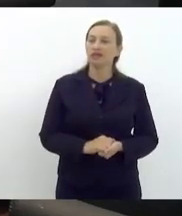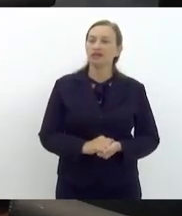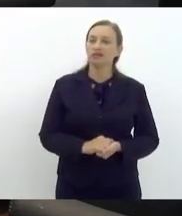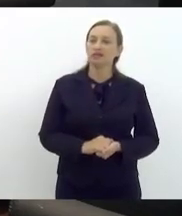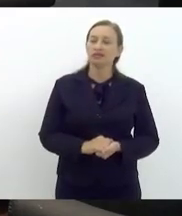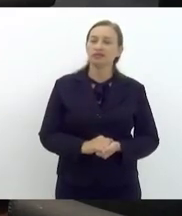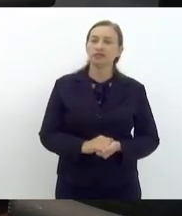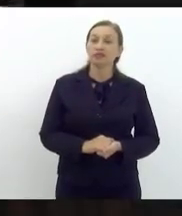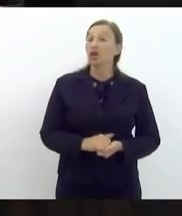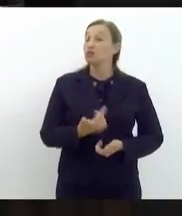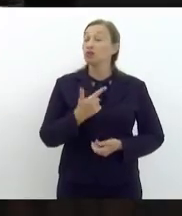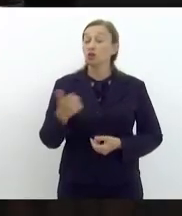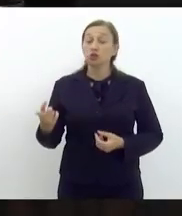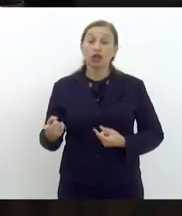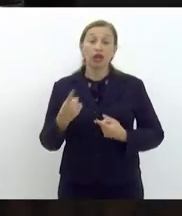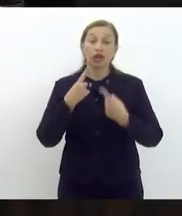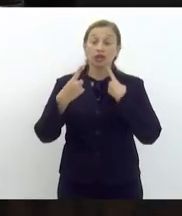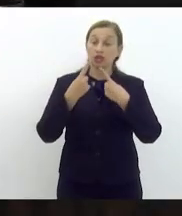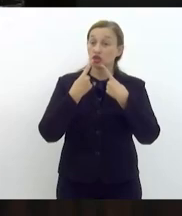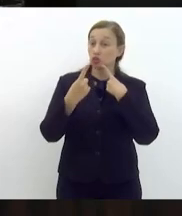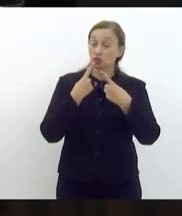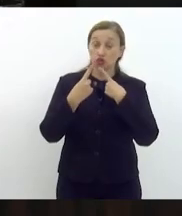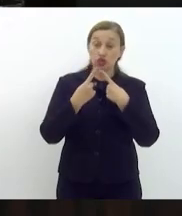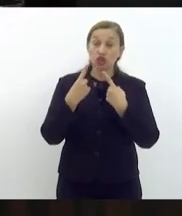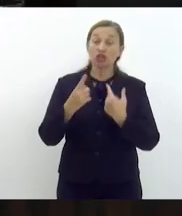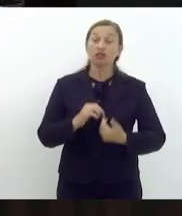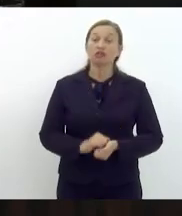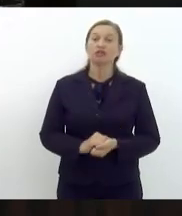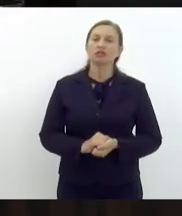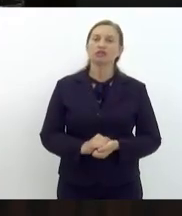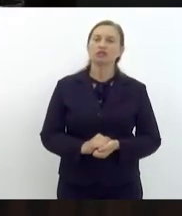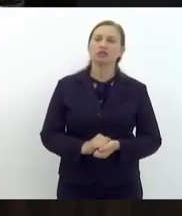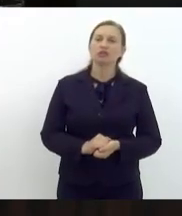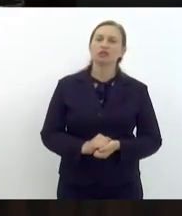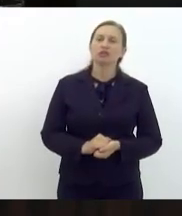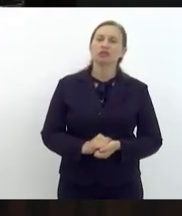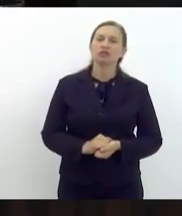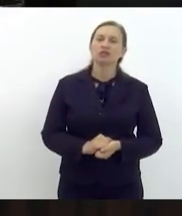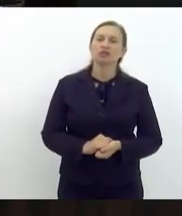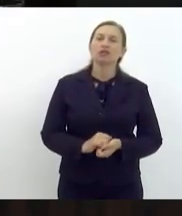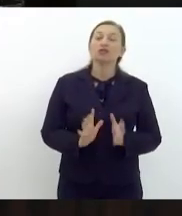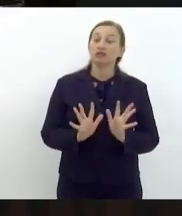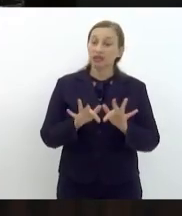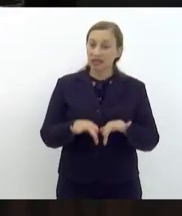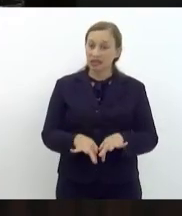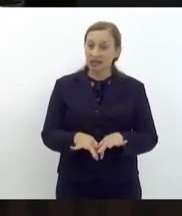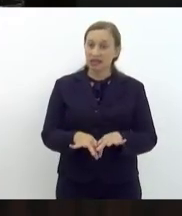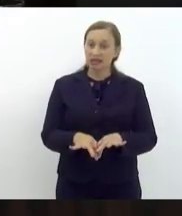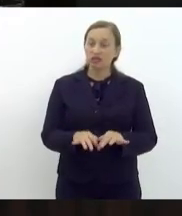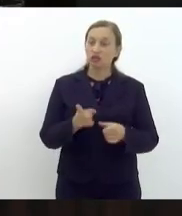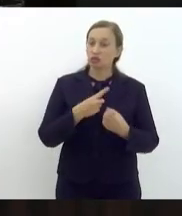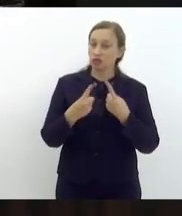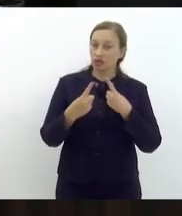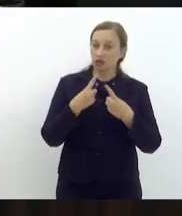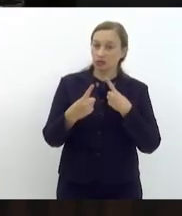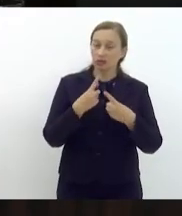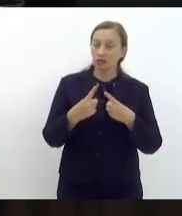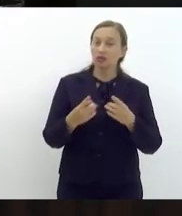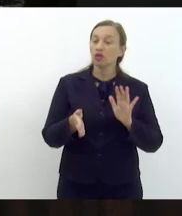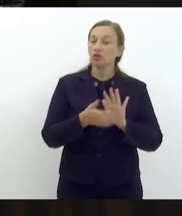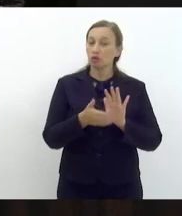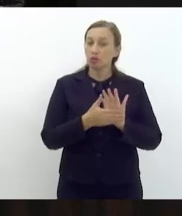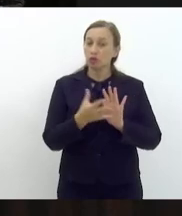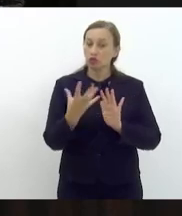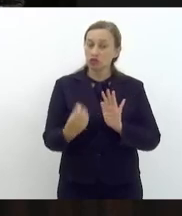Não havendo mais com o que discutir, quem queira discutir. Encerrada a discussão, a presente